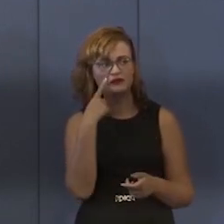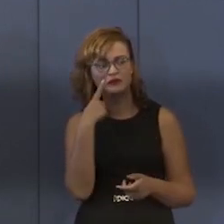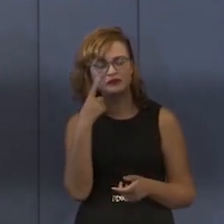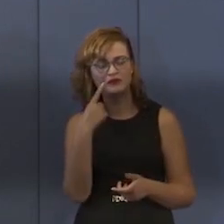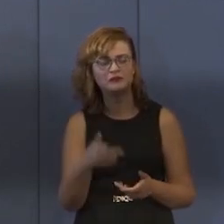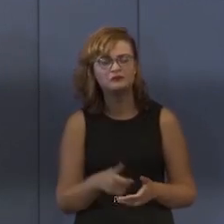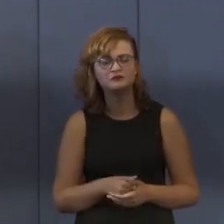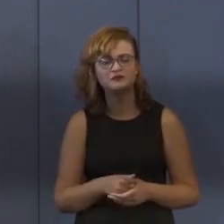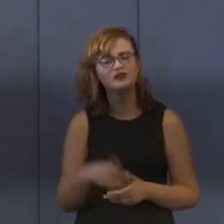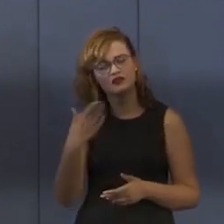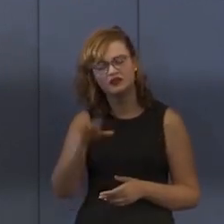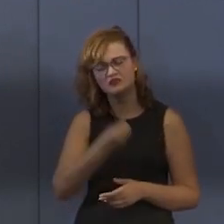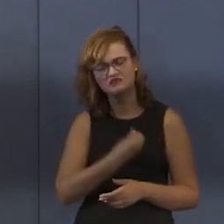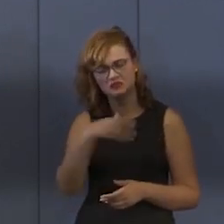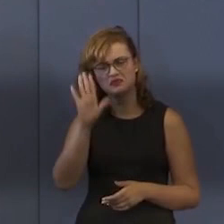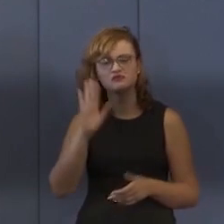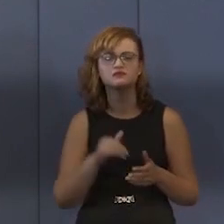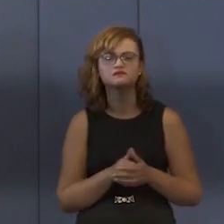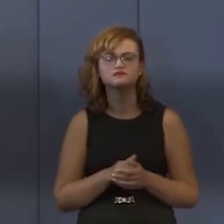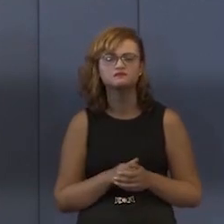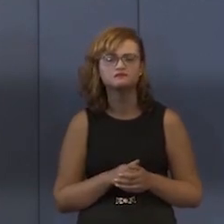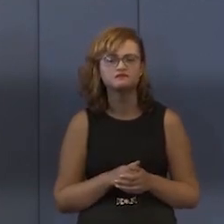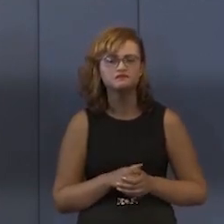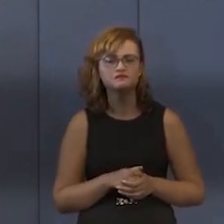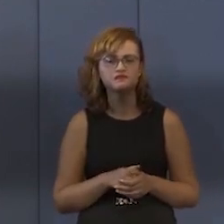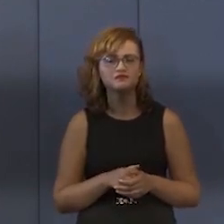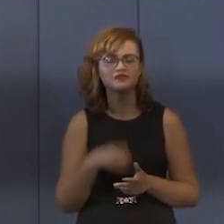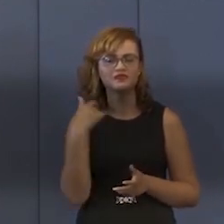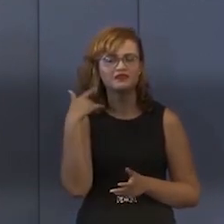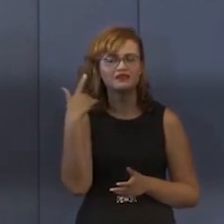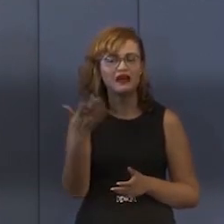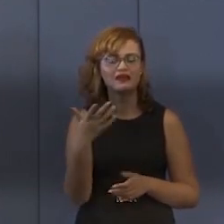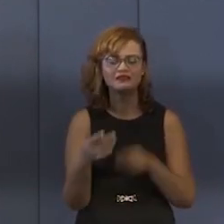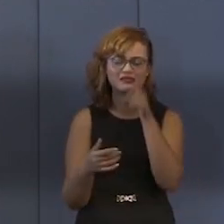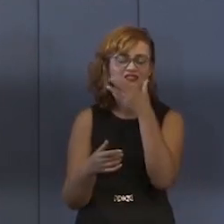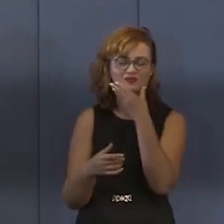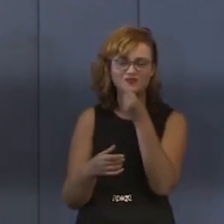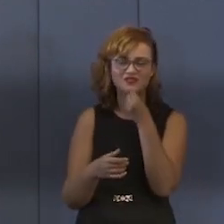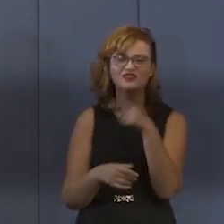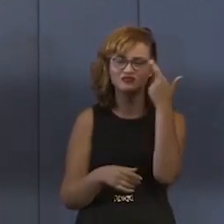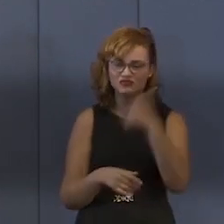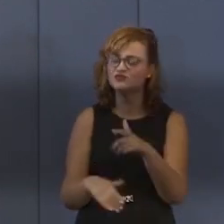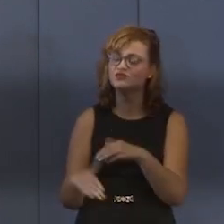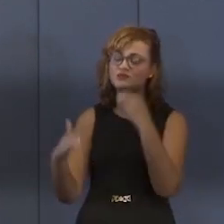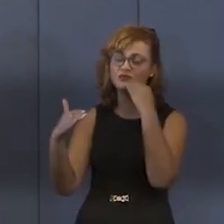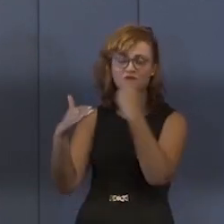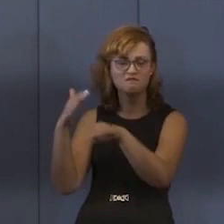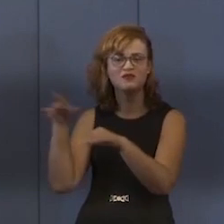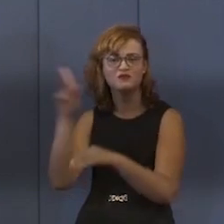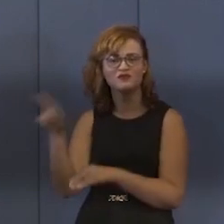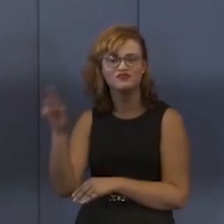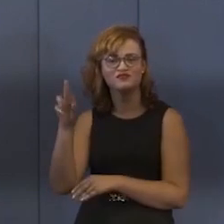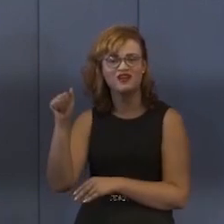bom, vamos ver aí. Enfim, fui tocando minha vida lá, né? Olha só que danado esse menino. Ele foi lá e mandou